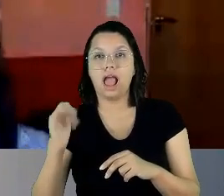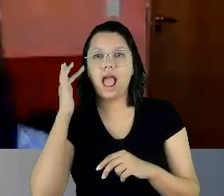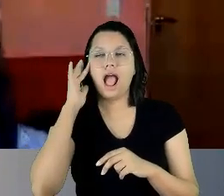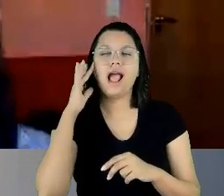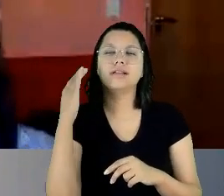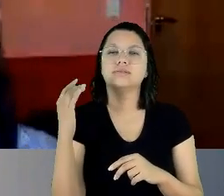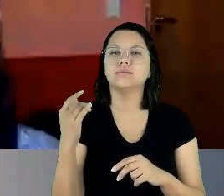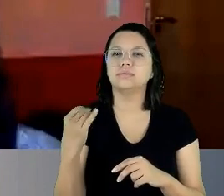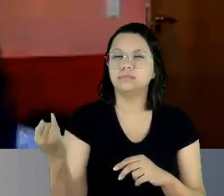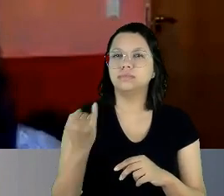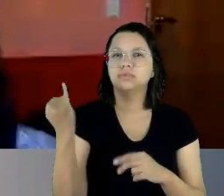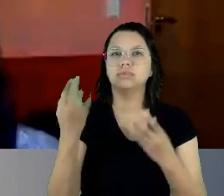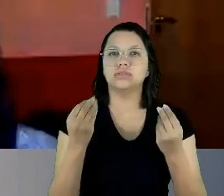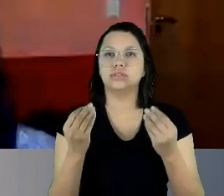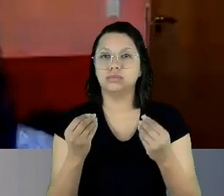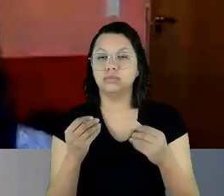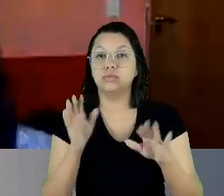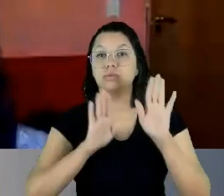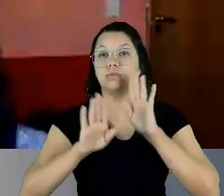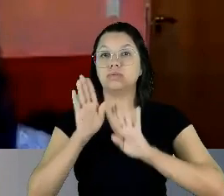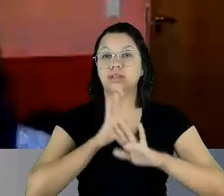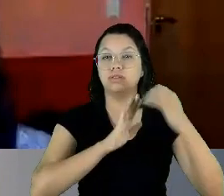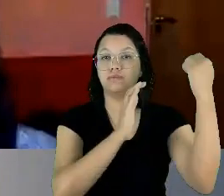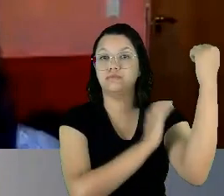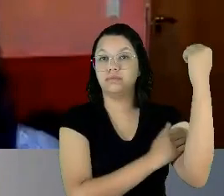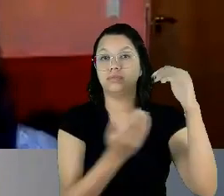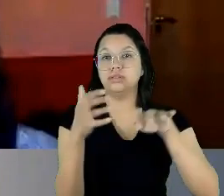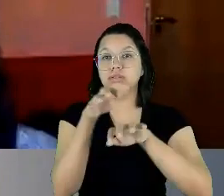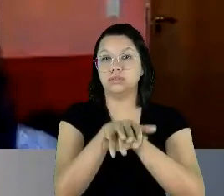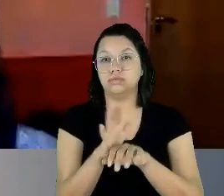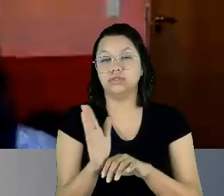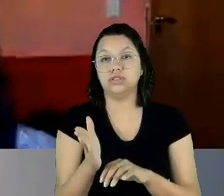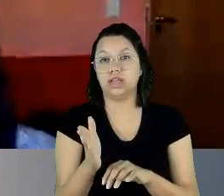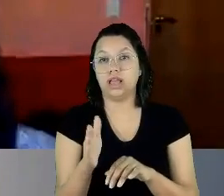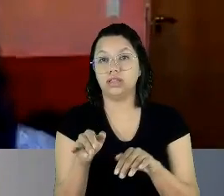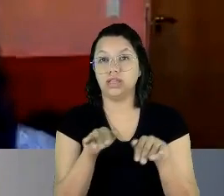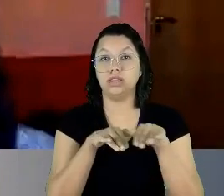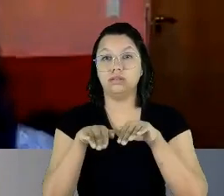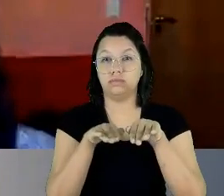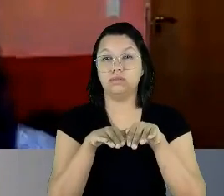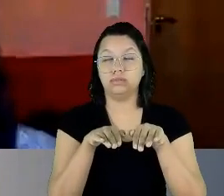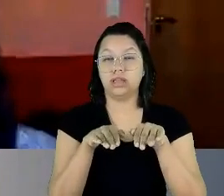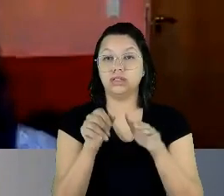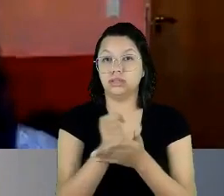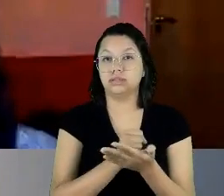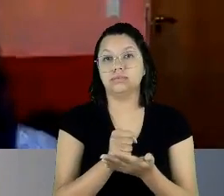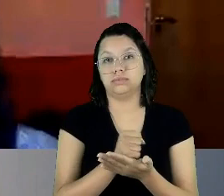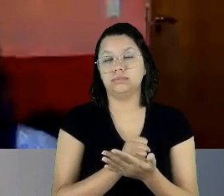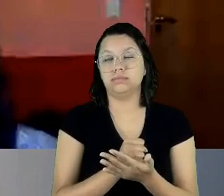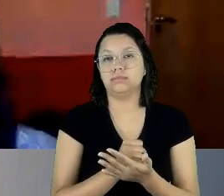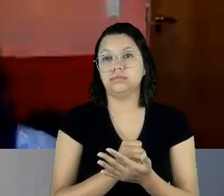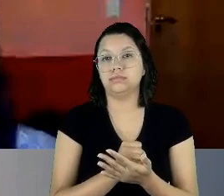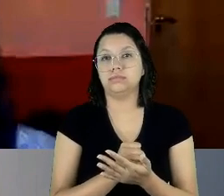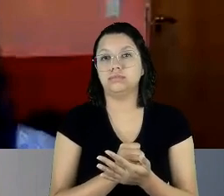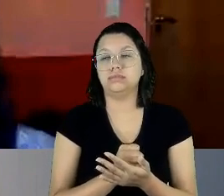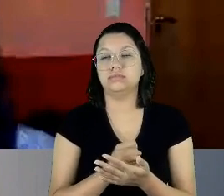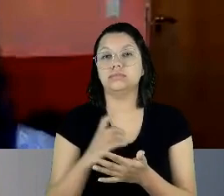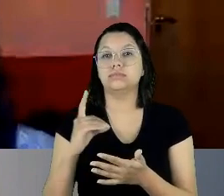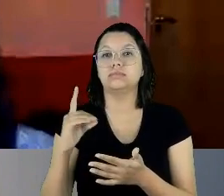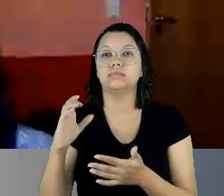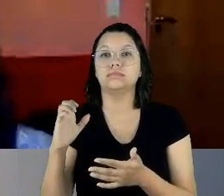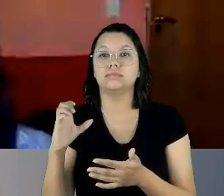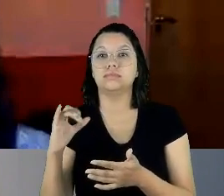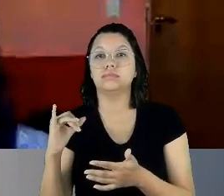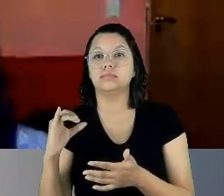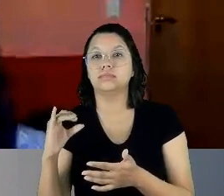super importante esse cuidado com o feminismo inclusivo, já que a igualdade está na sua essência. Décio Rufino, também